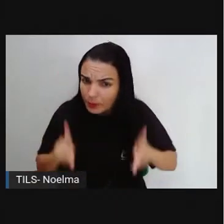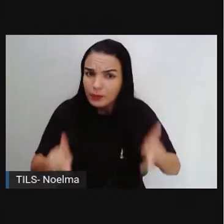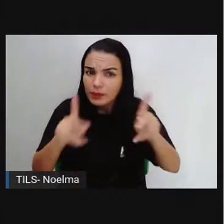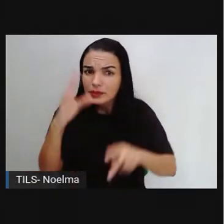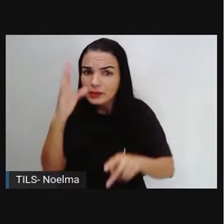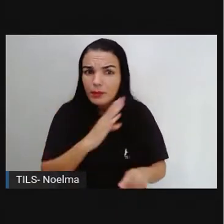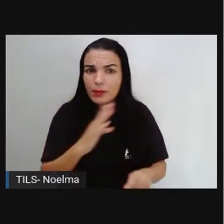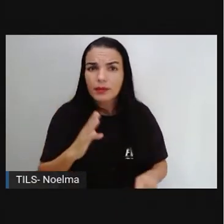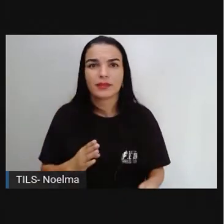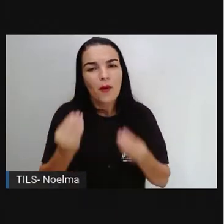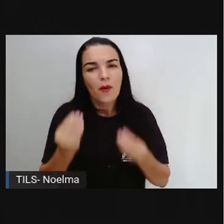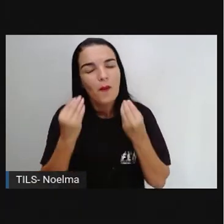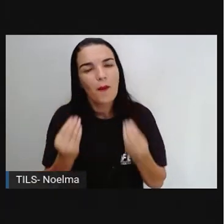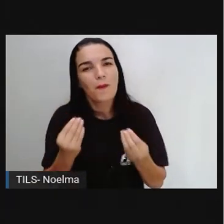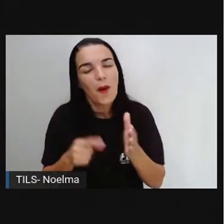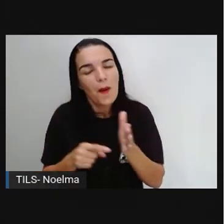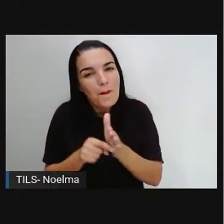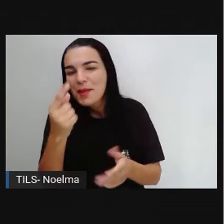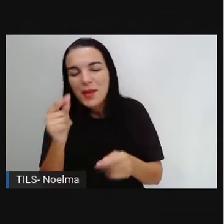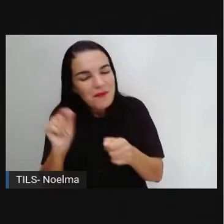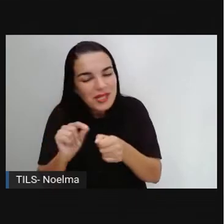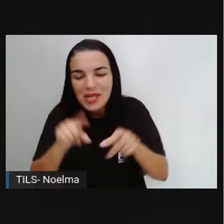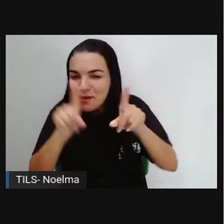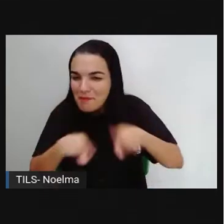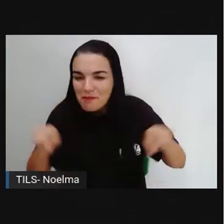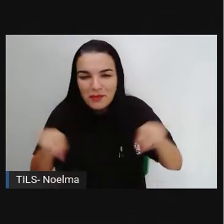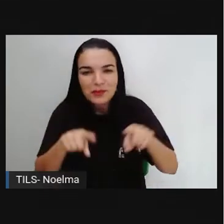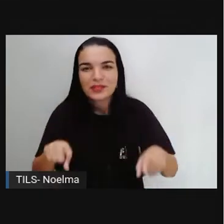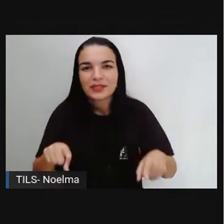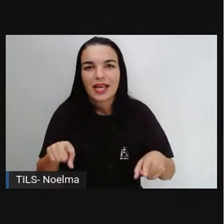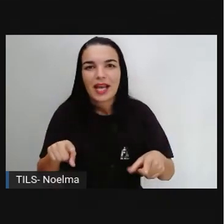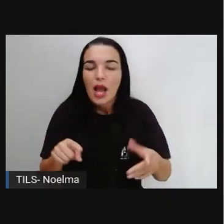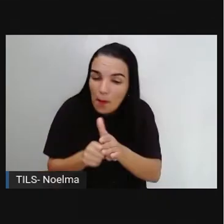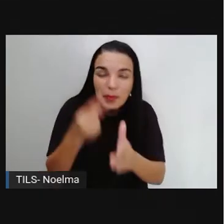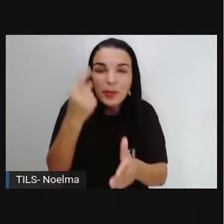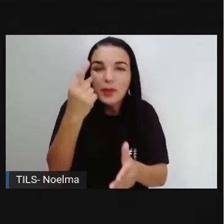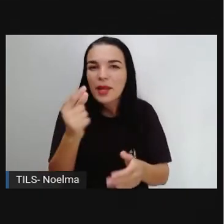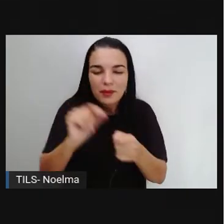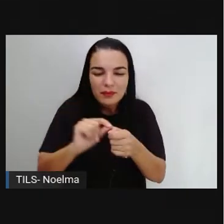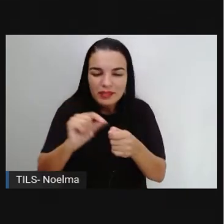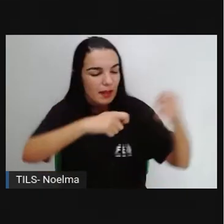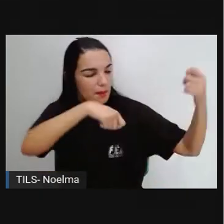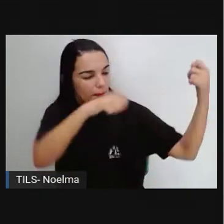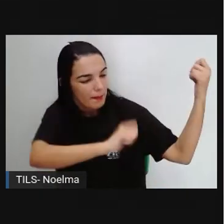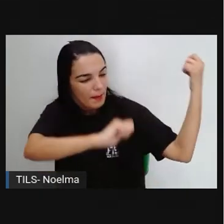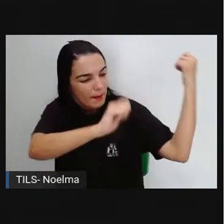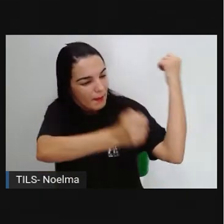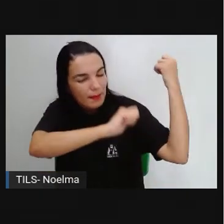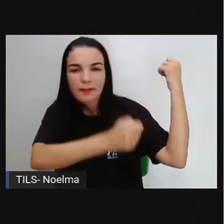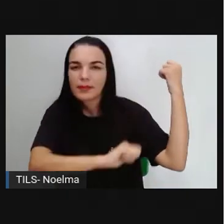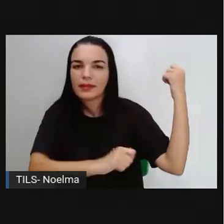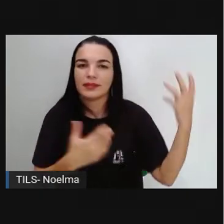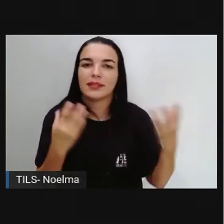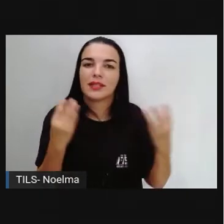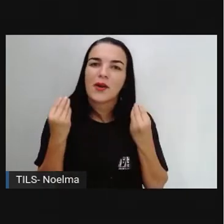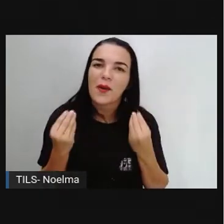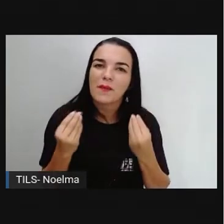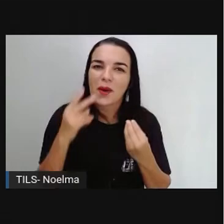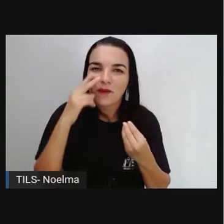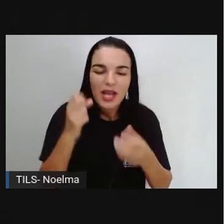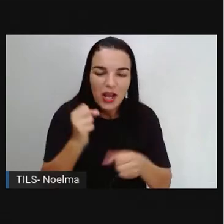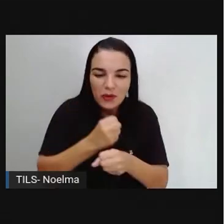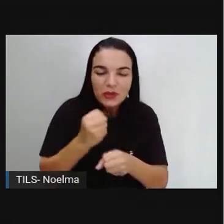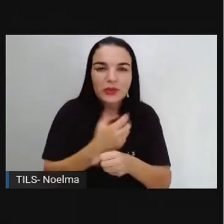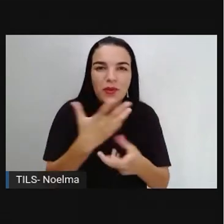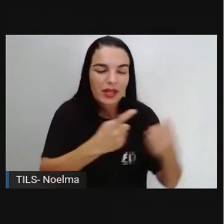a fazer música, e os primeiros a tocar instrumentos que a própria natureza não dava. O que dizer das flautas indígenas, construídas de bambu, de madeira? O